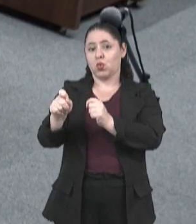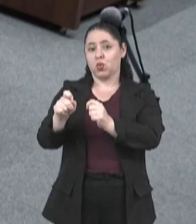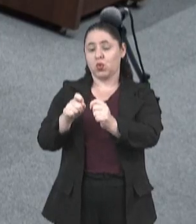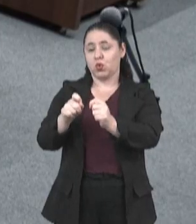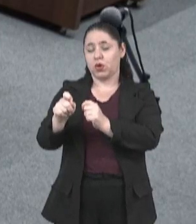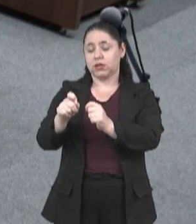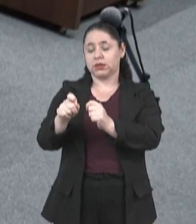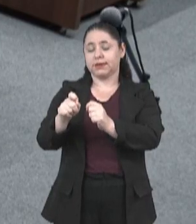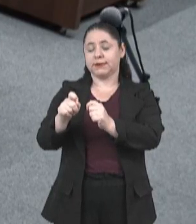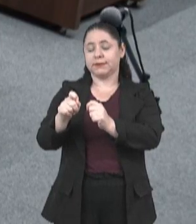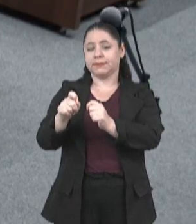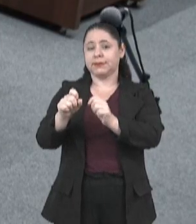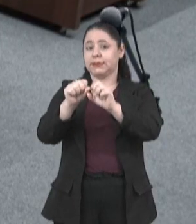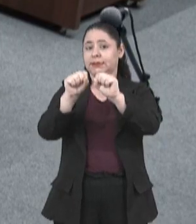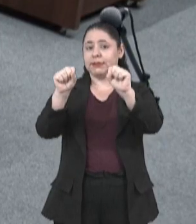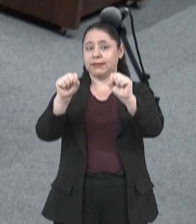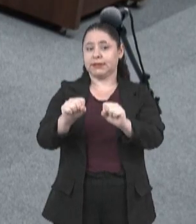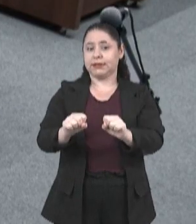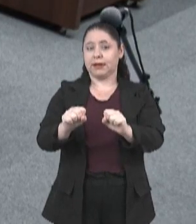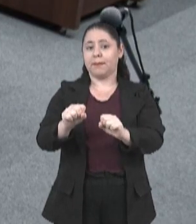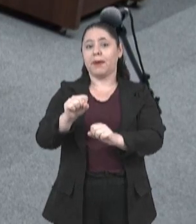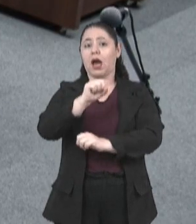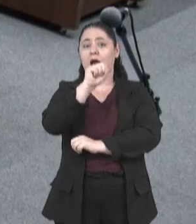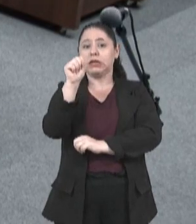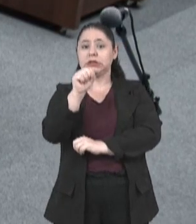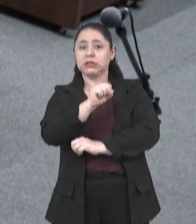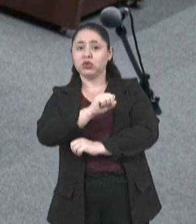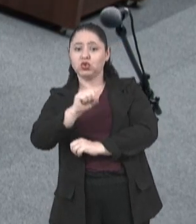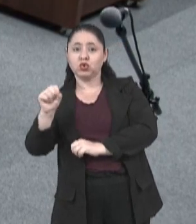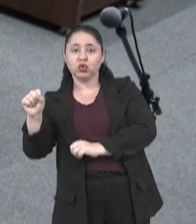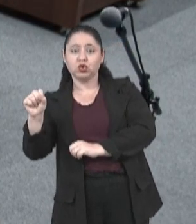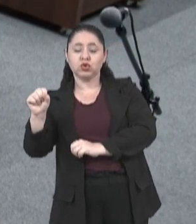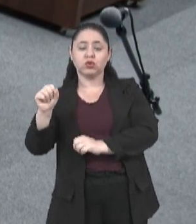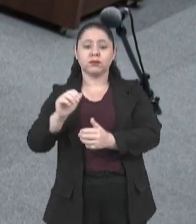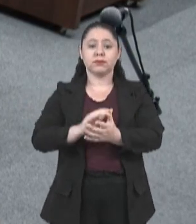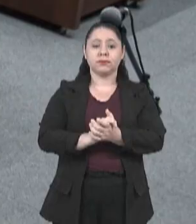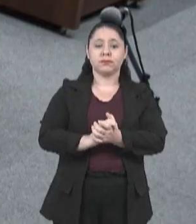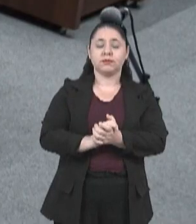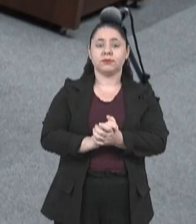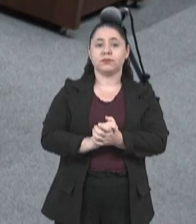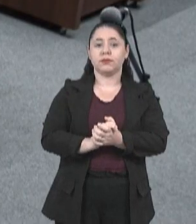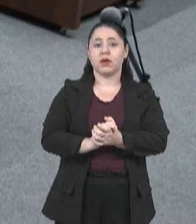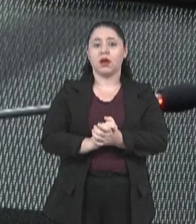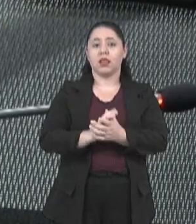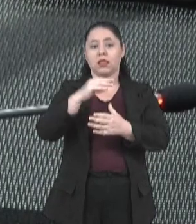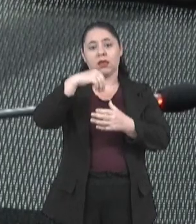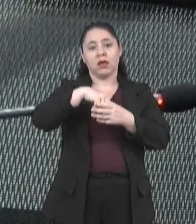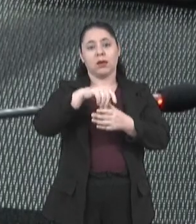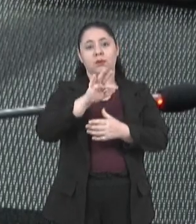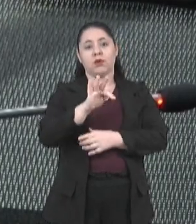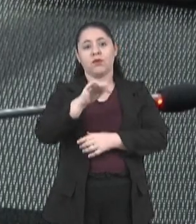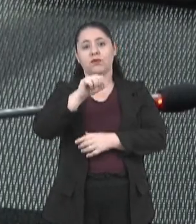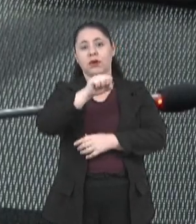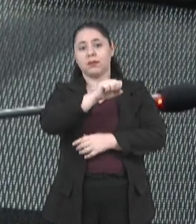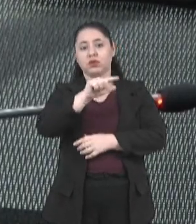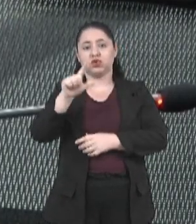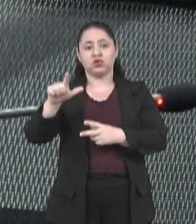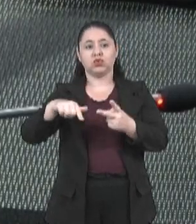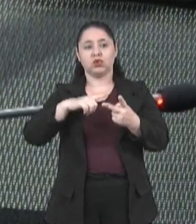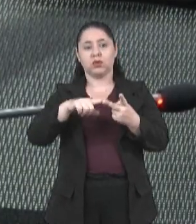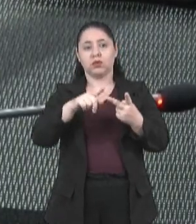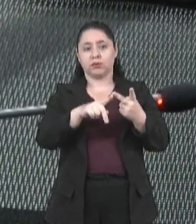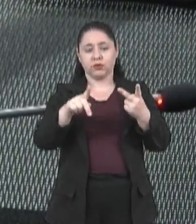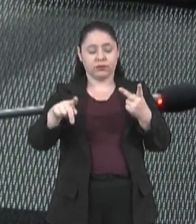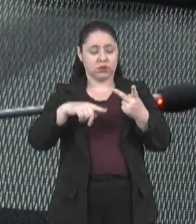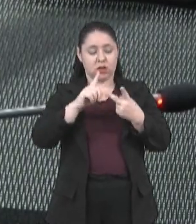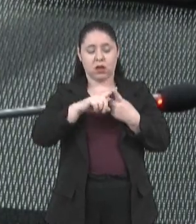pelo Sistema S. Leia-se, FamaSul, que vive dentro do governo, senhor presidente. FamaSul, o